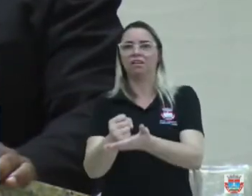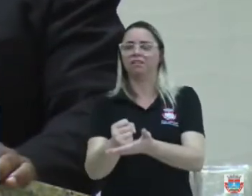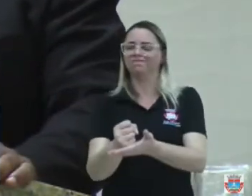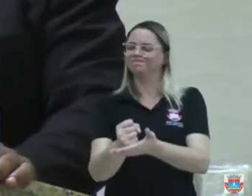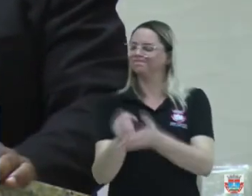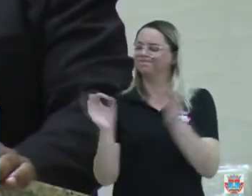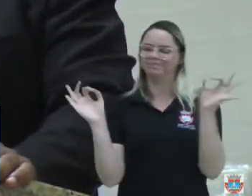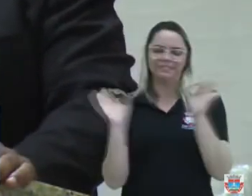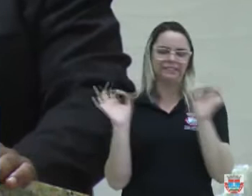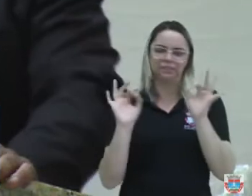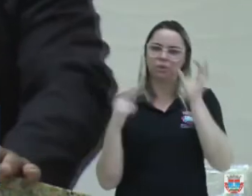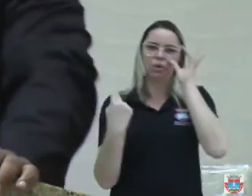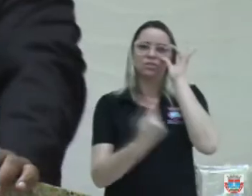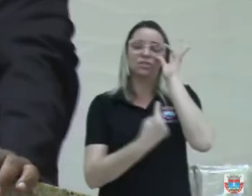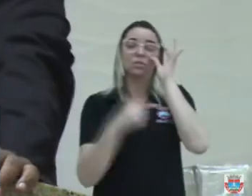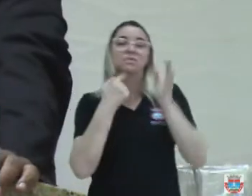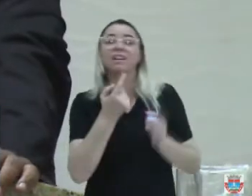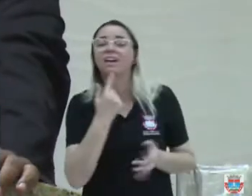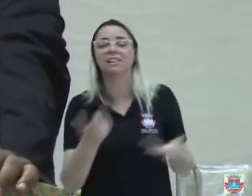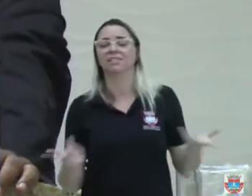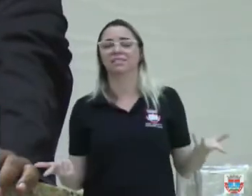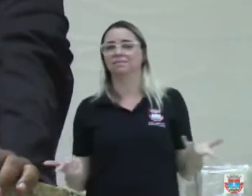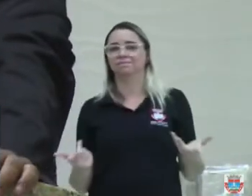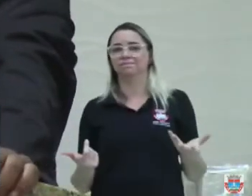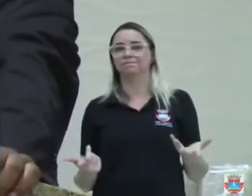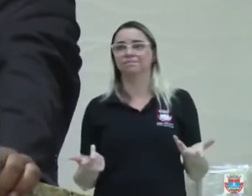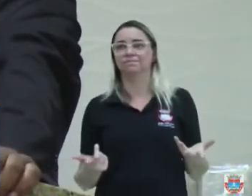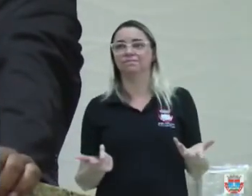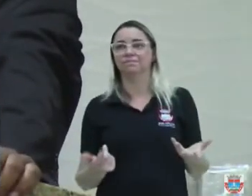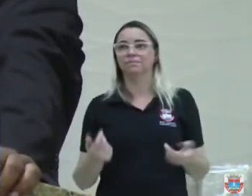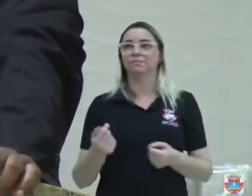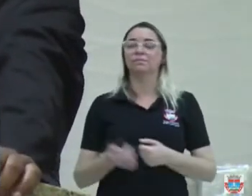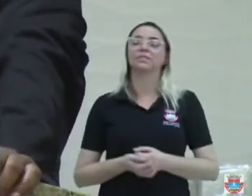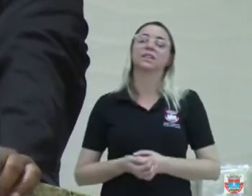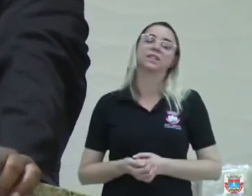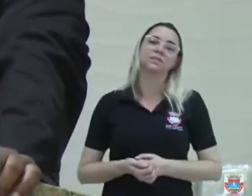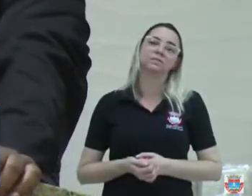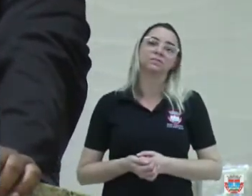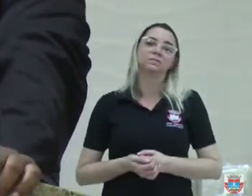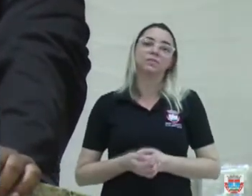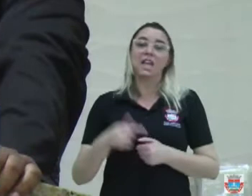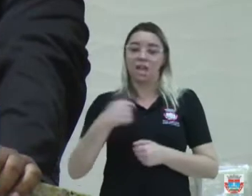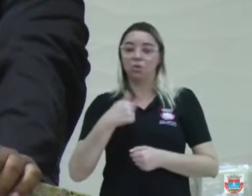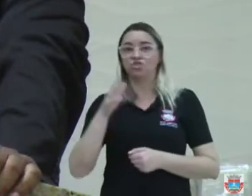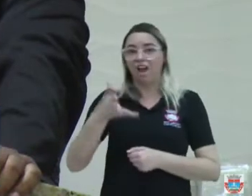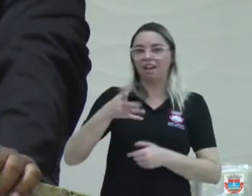Não temos essas vagas. O que é que ocorre? Eu já perguntei nessa